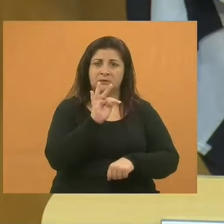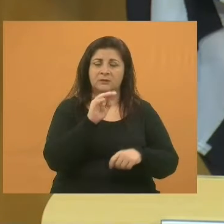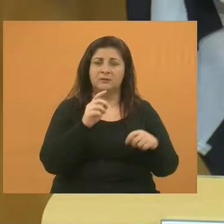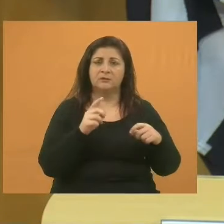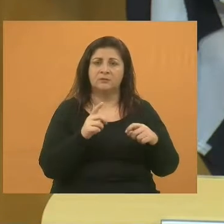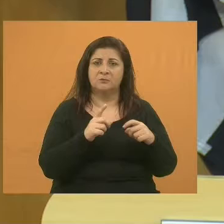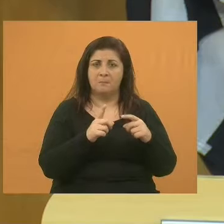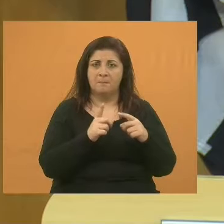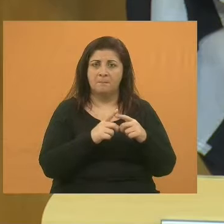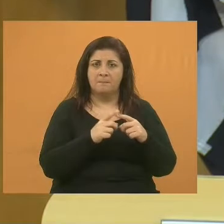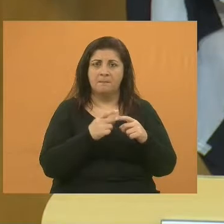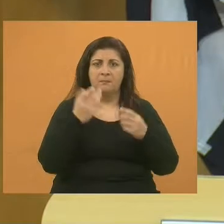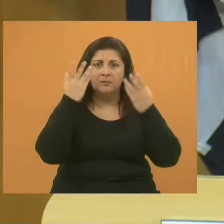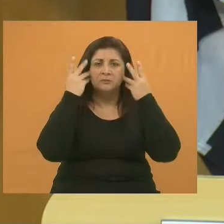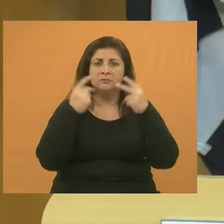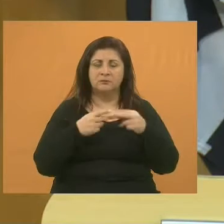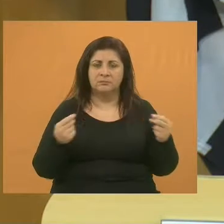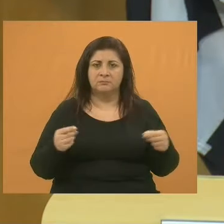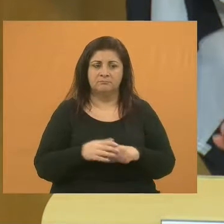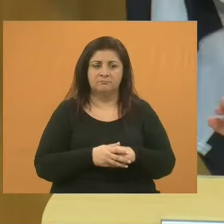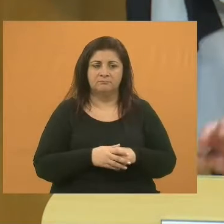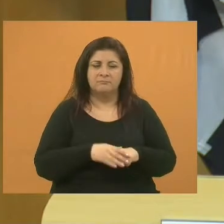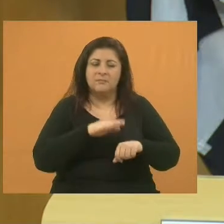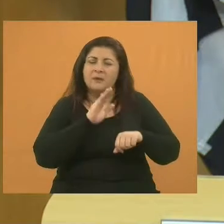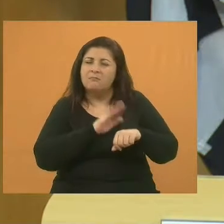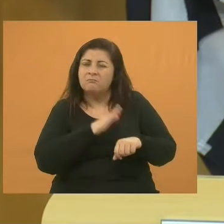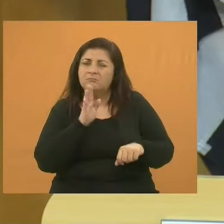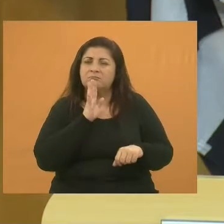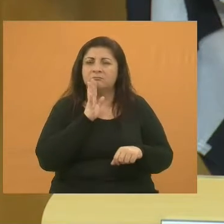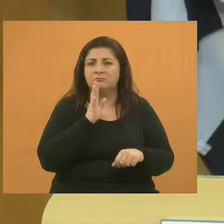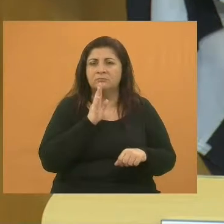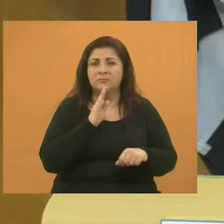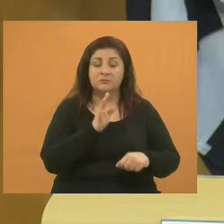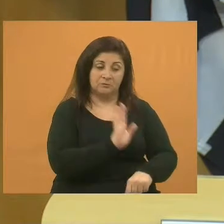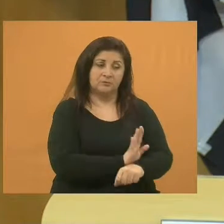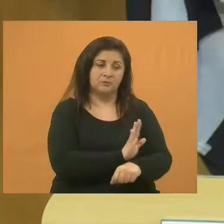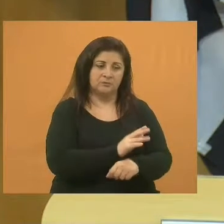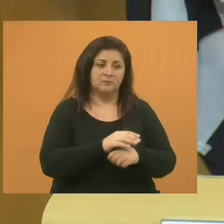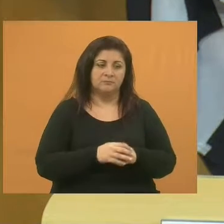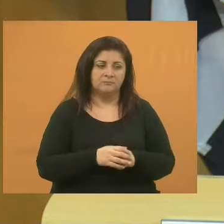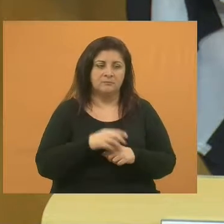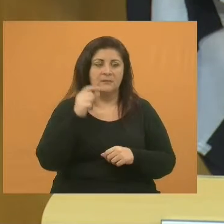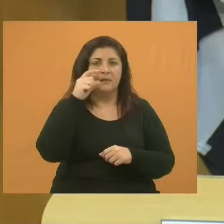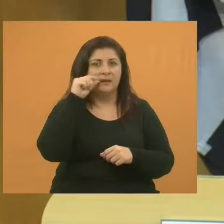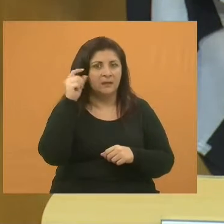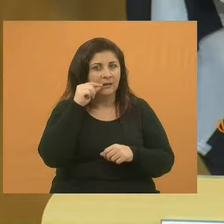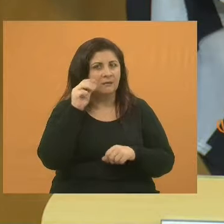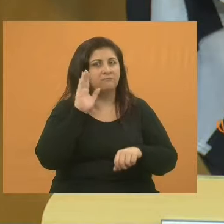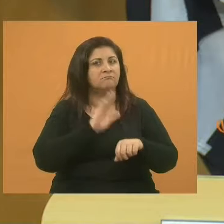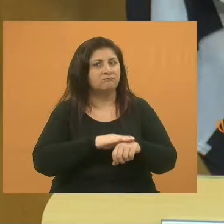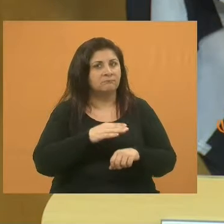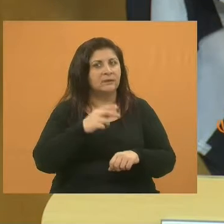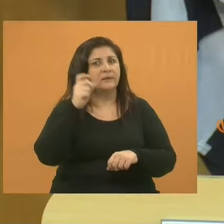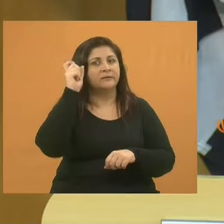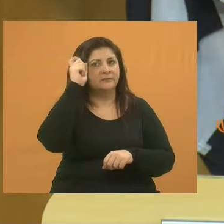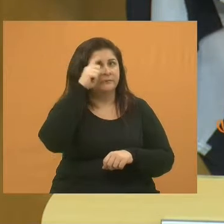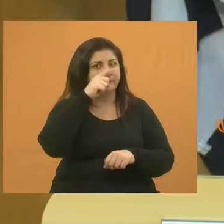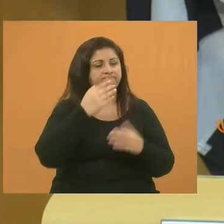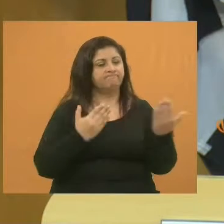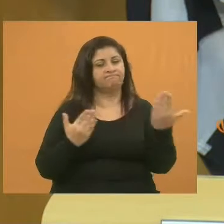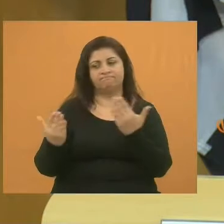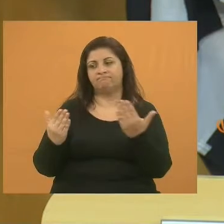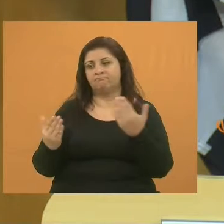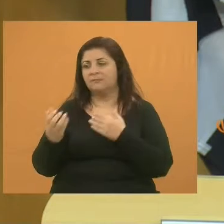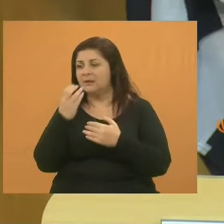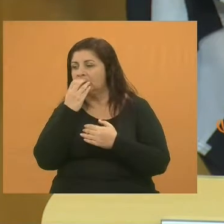veterinária. Então, eu tenho um pouquinho mais de conhecimento para dar a eles. E gato é bem mais difícil de cuidar do que cachorro. Gato